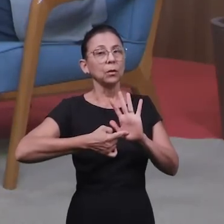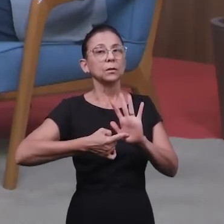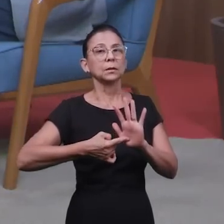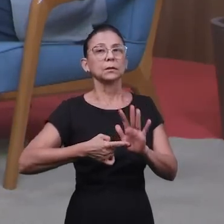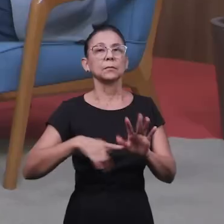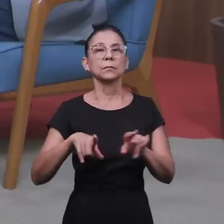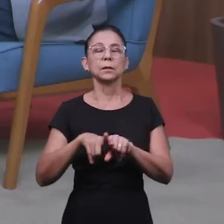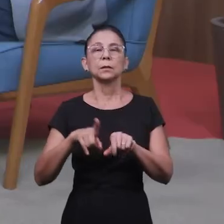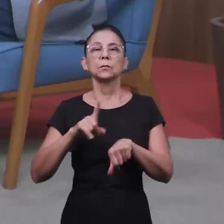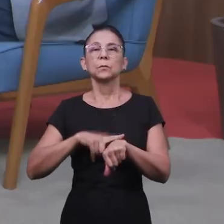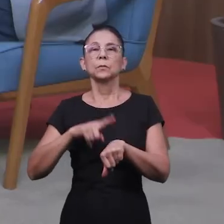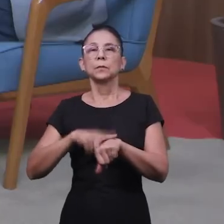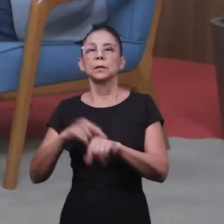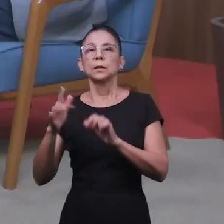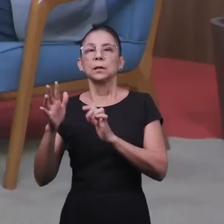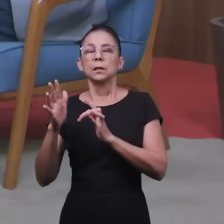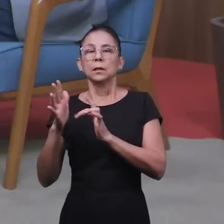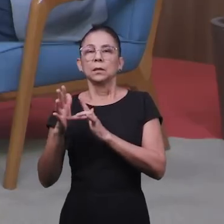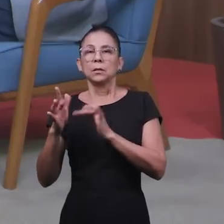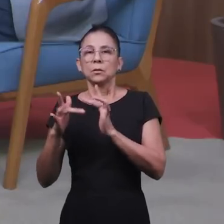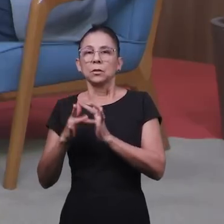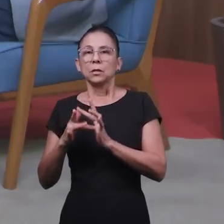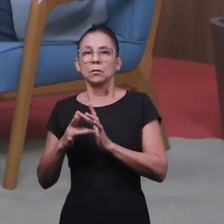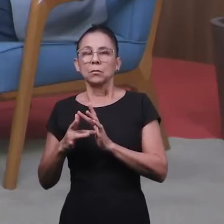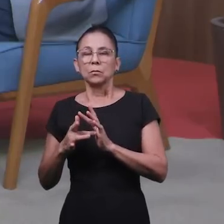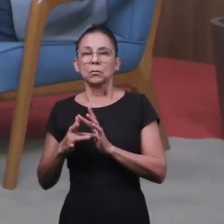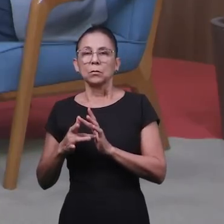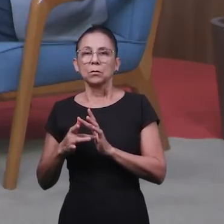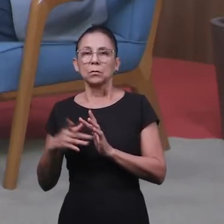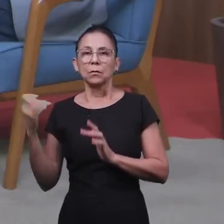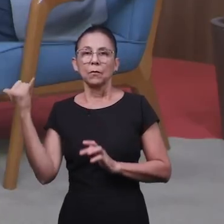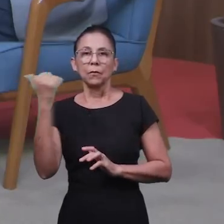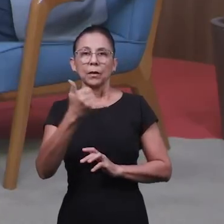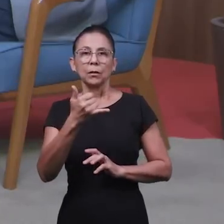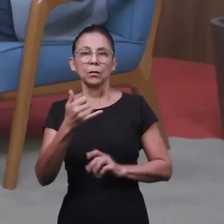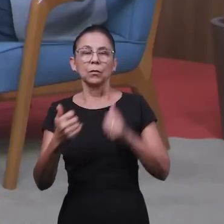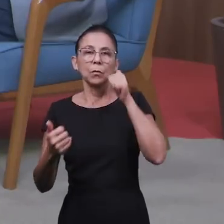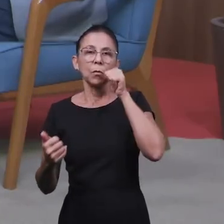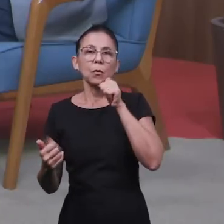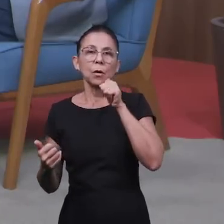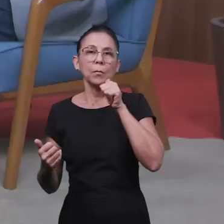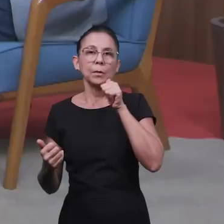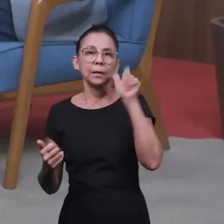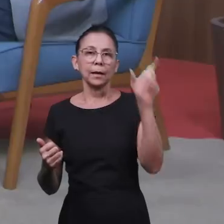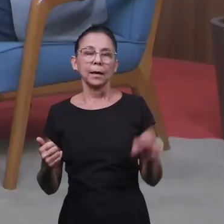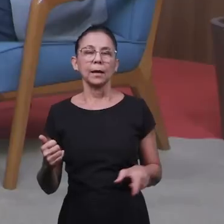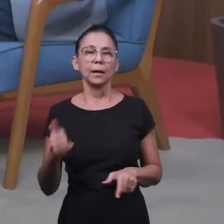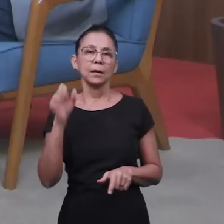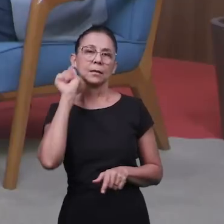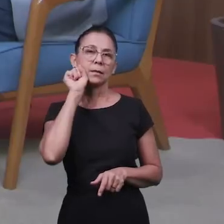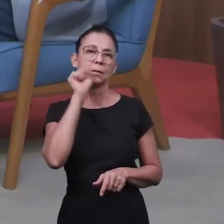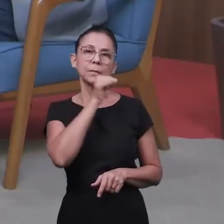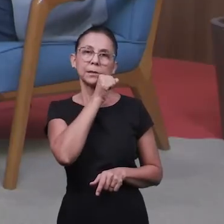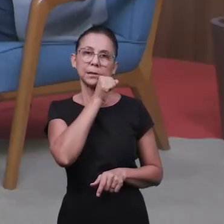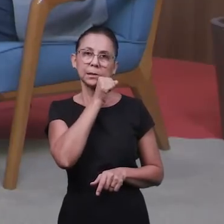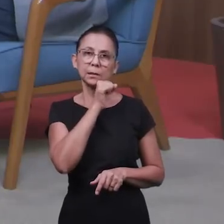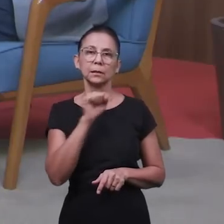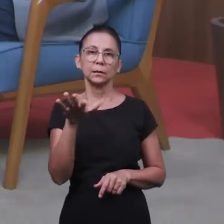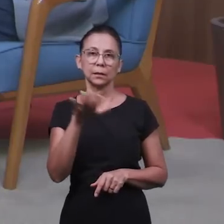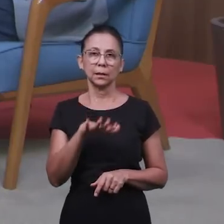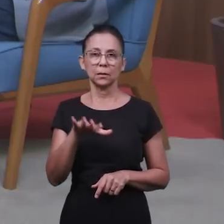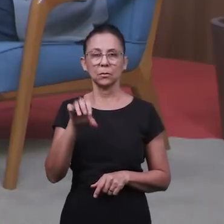a mulher samaritana, é uma expressão que deveria chamar a atenção de todo crente. Porque se existe o